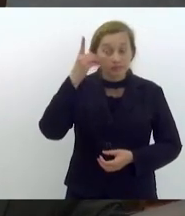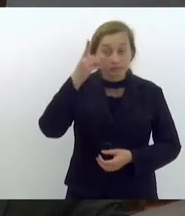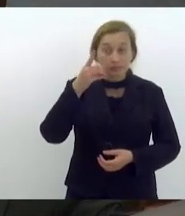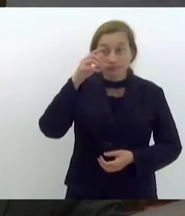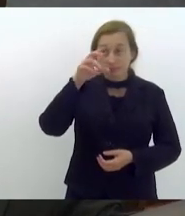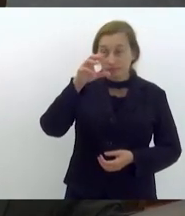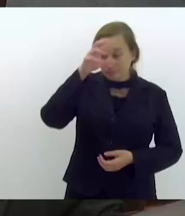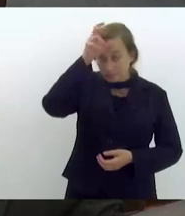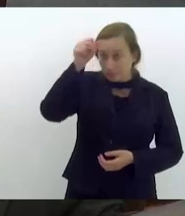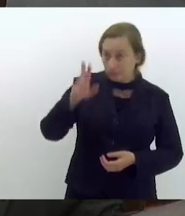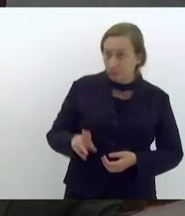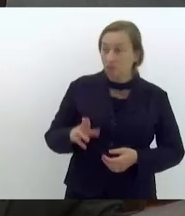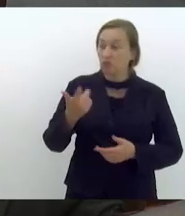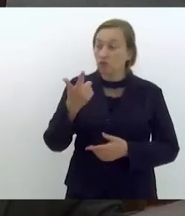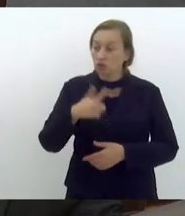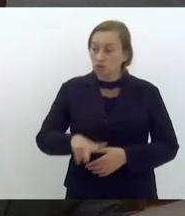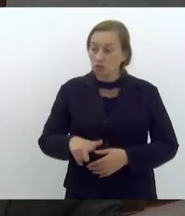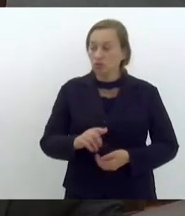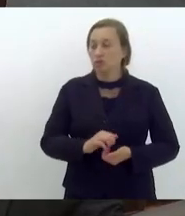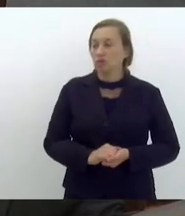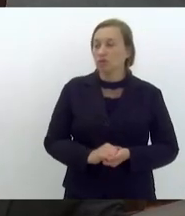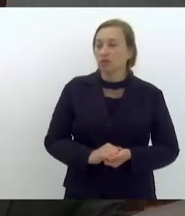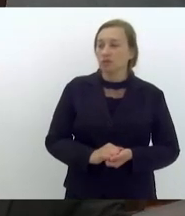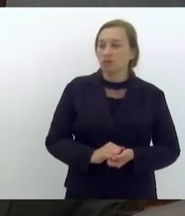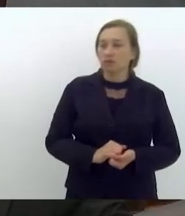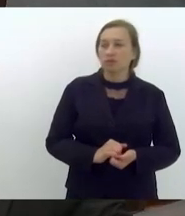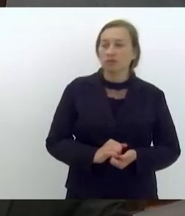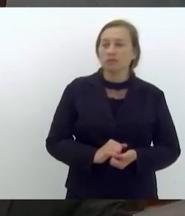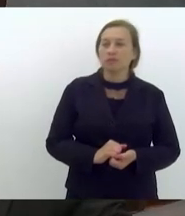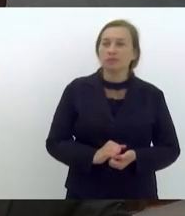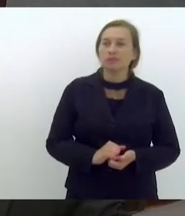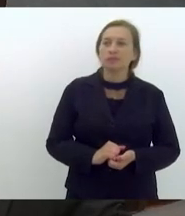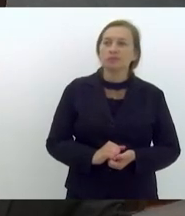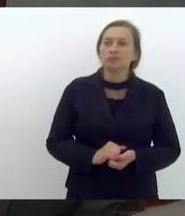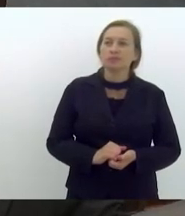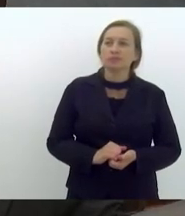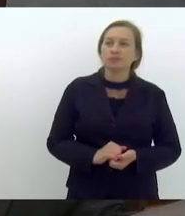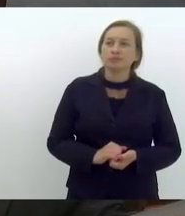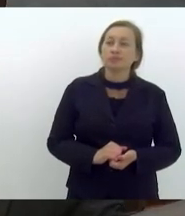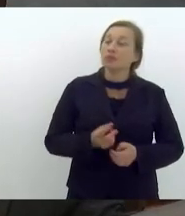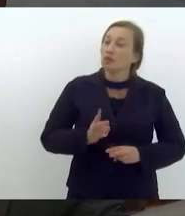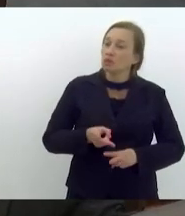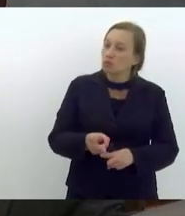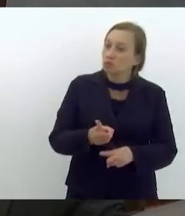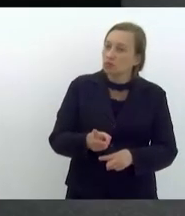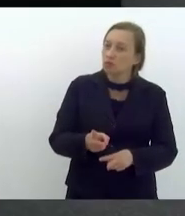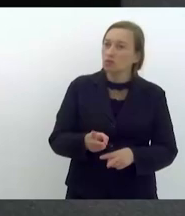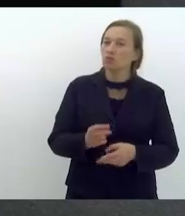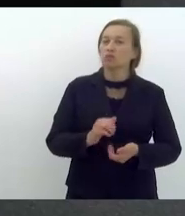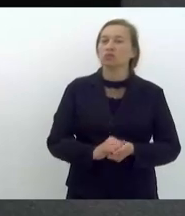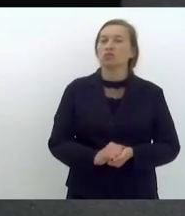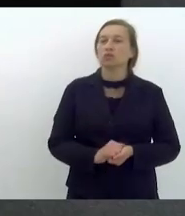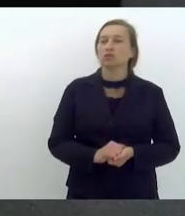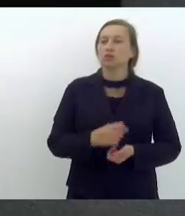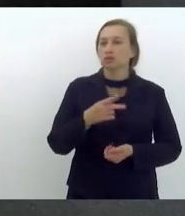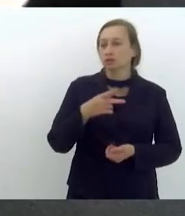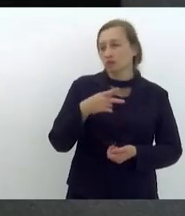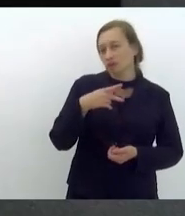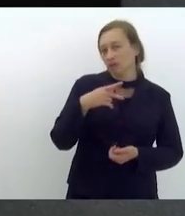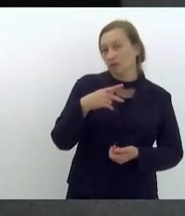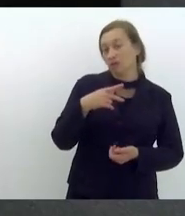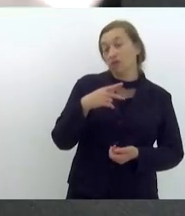quero dizer que o nosso trato sempre foi um trato muito cordial E continuo com a minha convicção que a sua posição foi equivocada